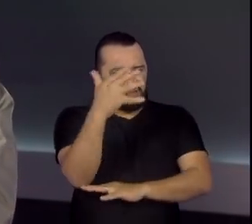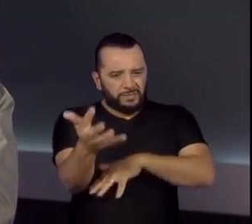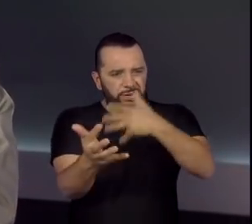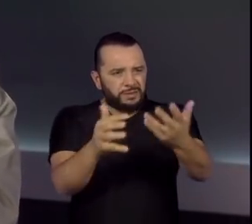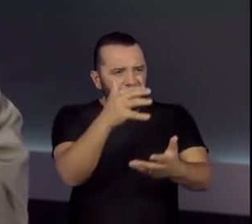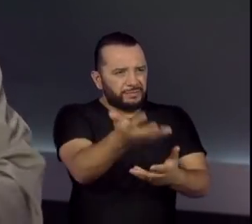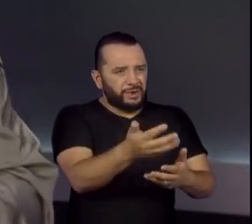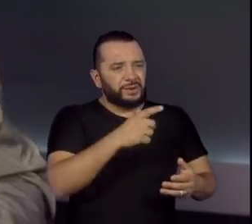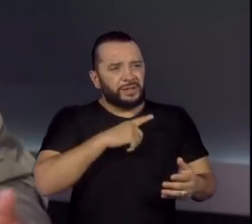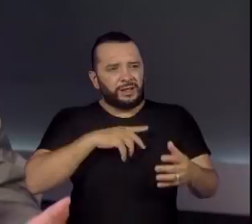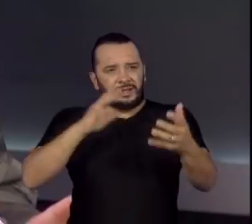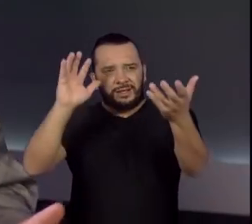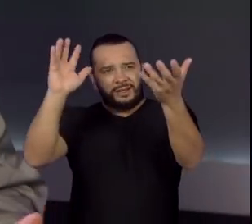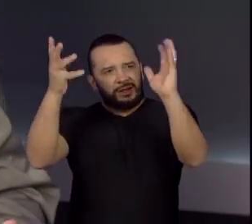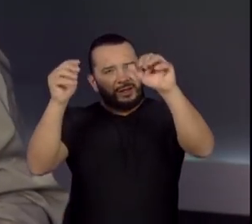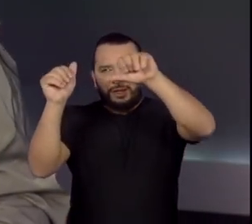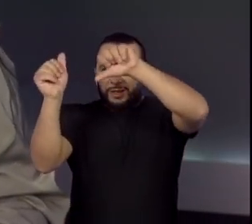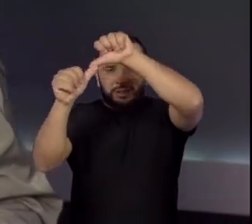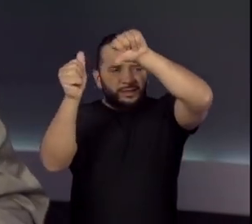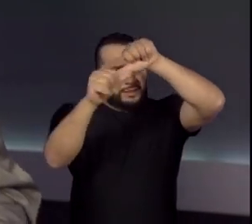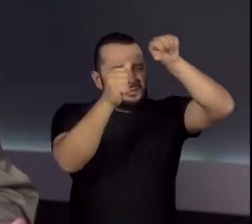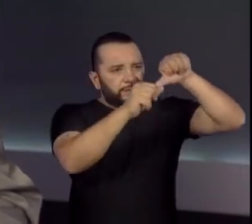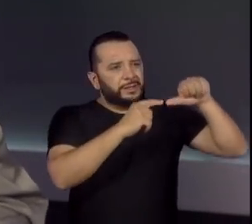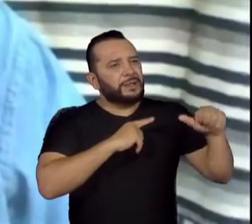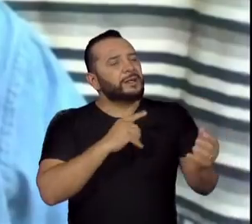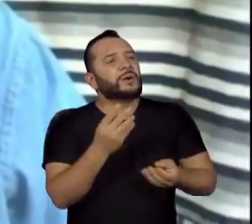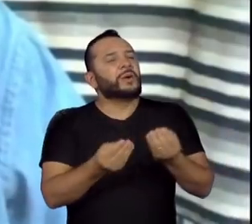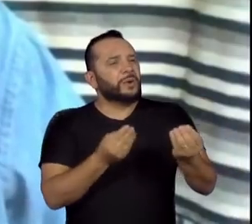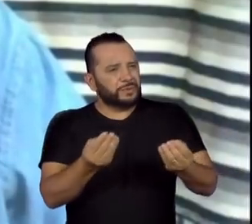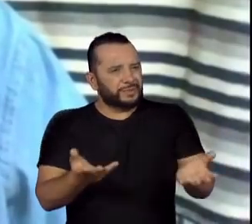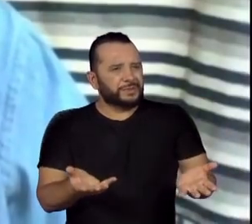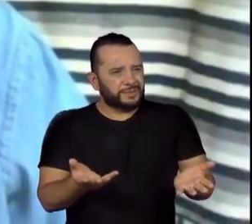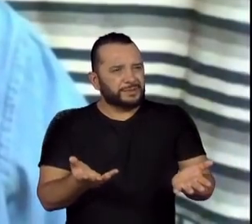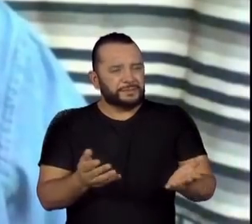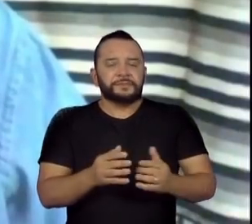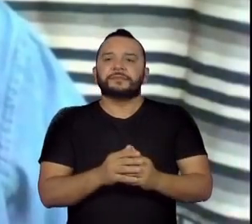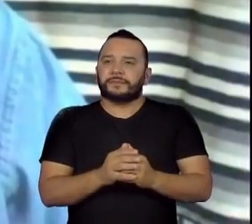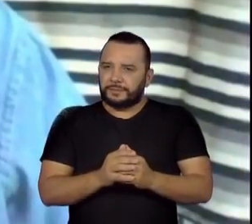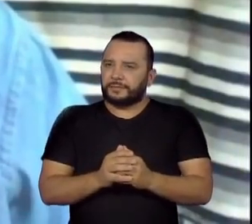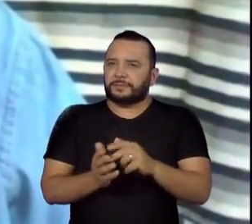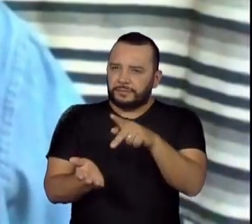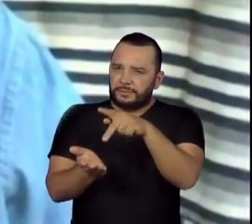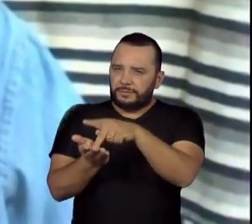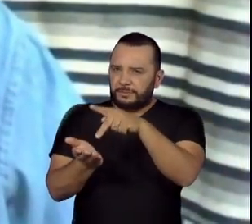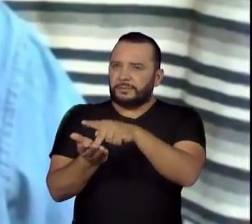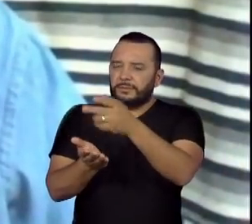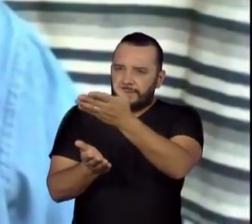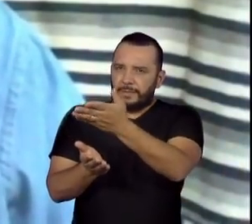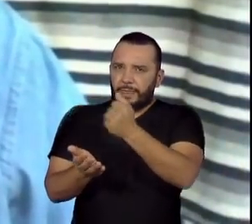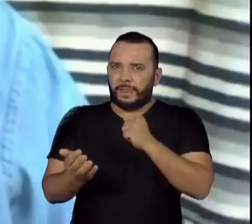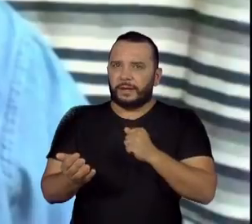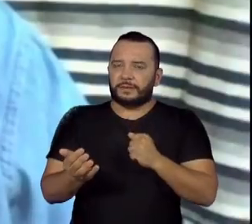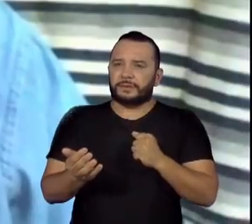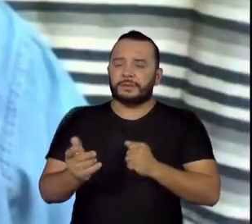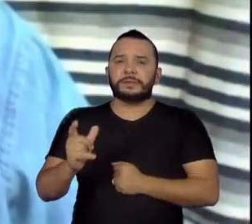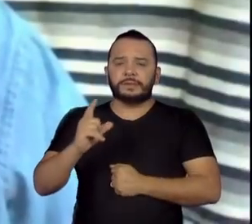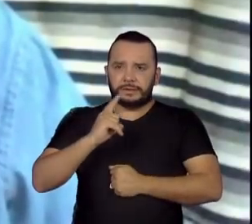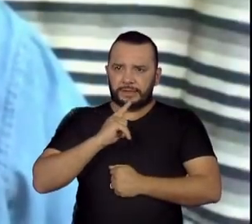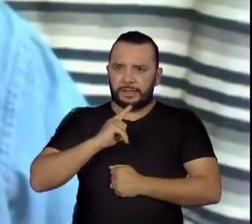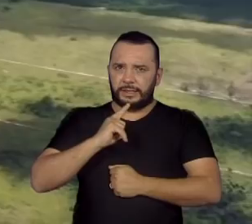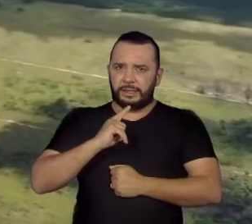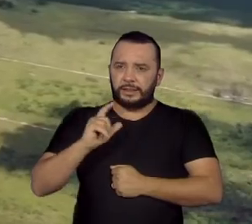mudanças climáticas. Como é que funciona esse ciclo? Um dos grandes vetores de perda